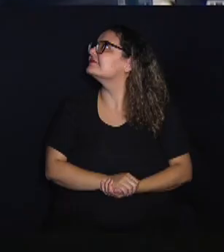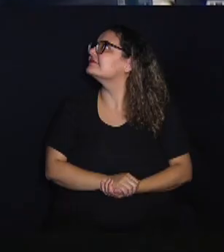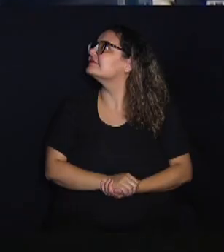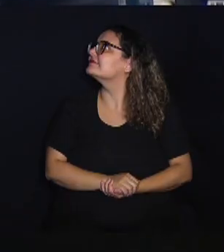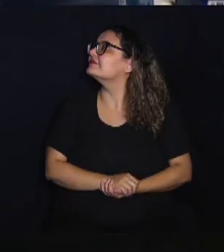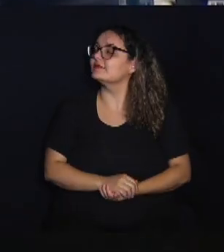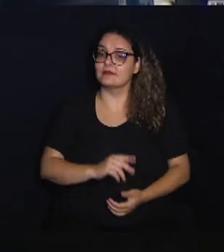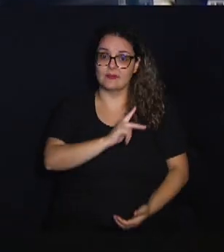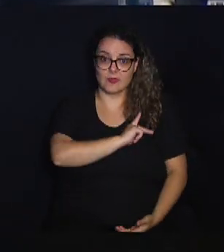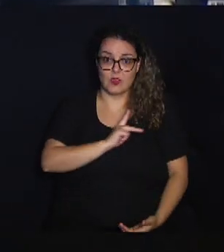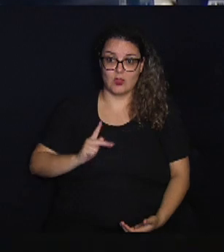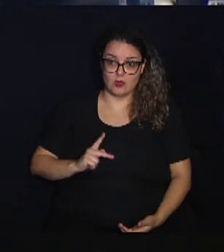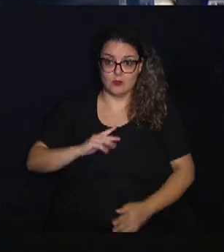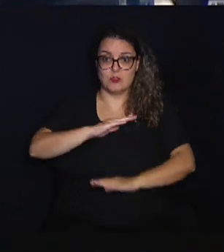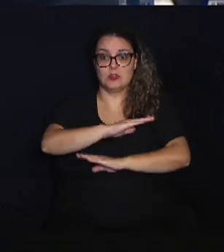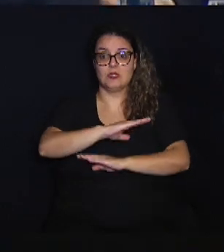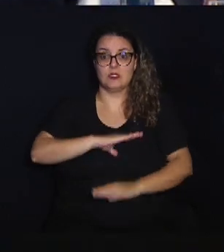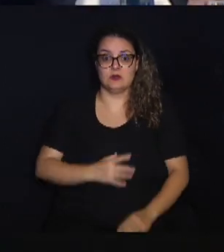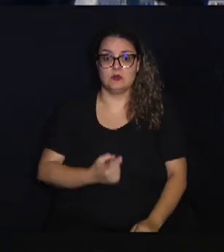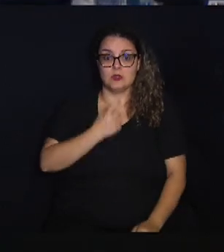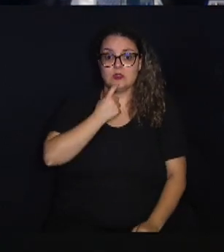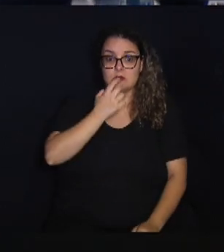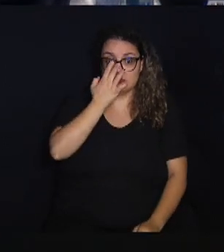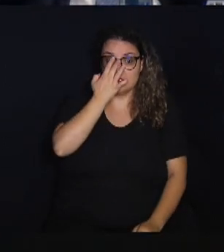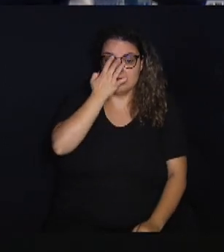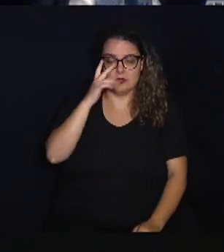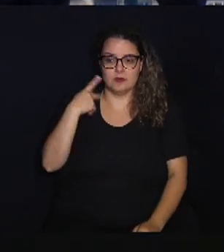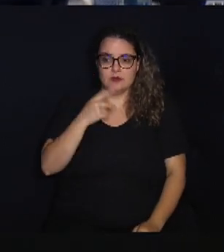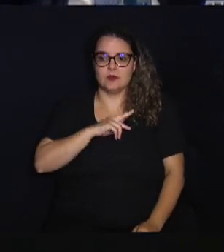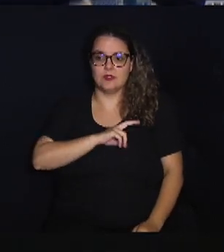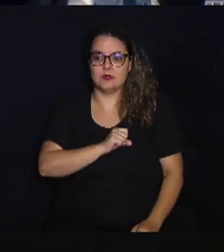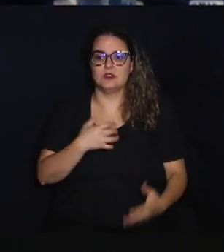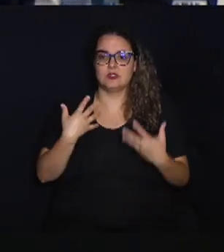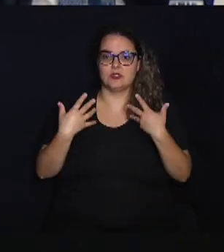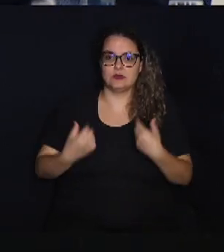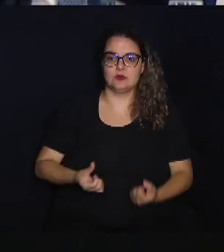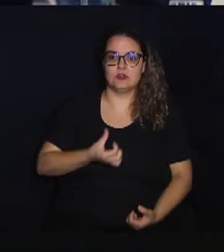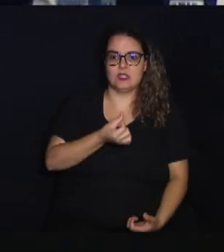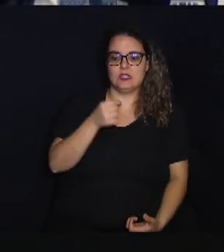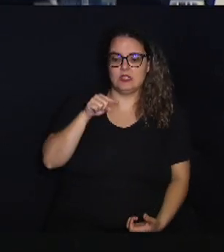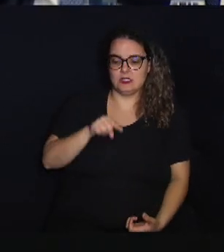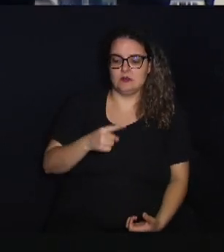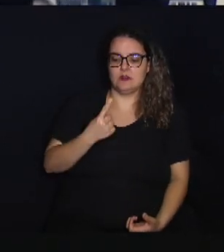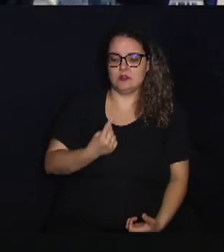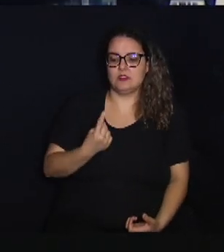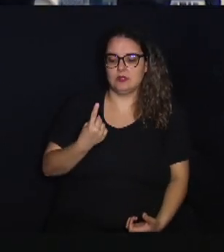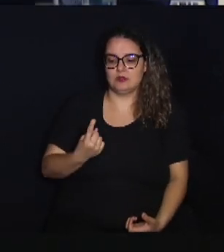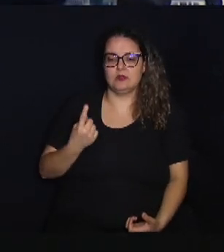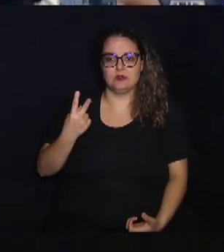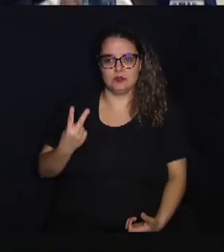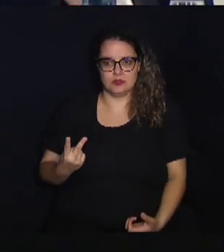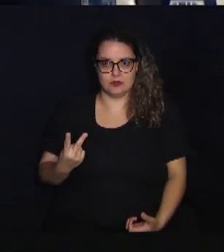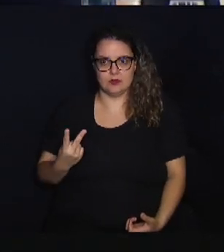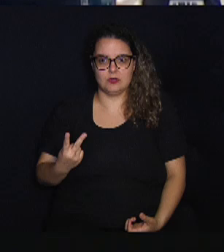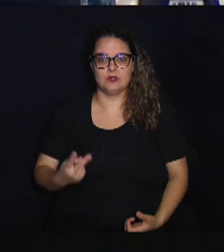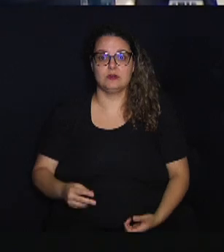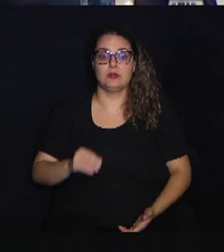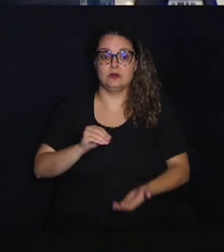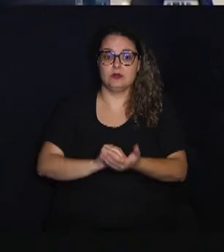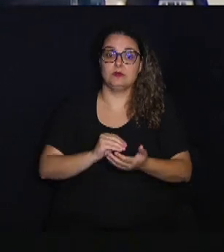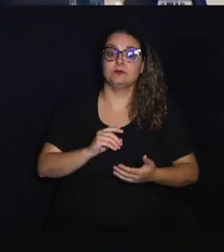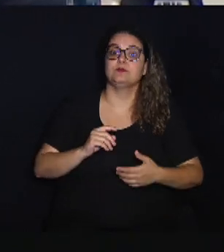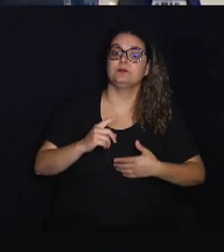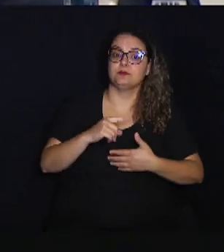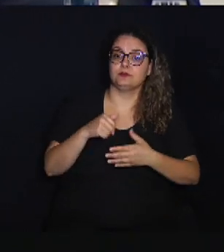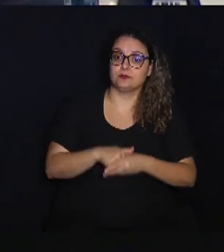O presidente da Câmara Municipal, o vereador Luiz Rossini, recebeu 6.112 votos na última eleição e